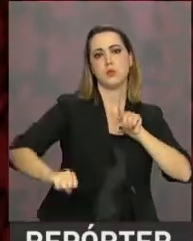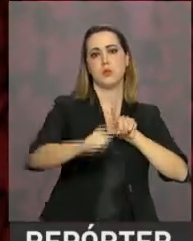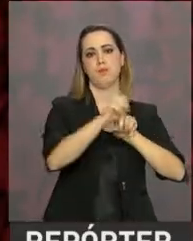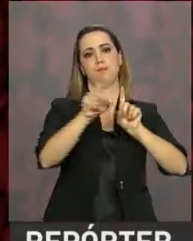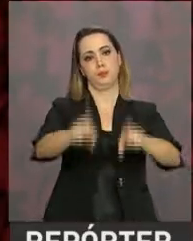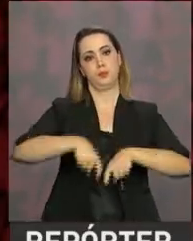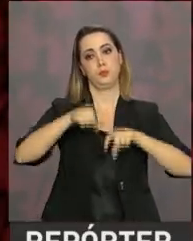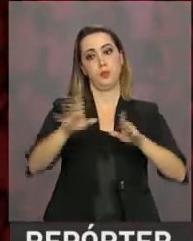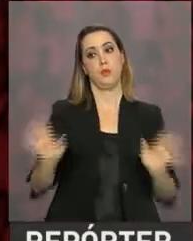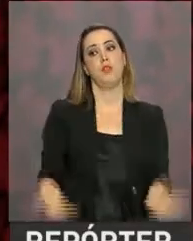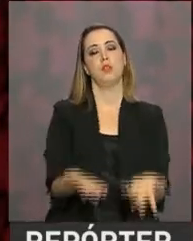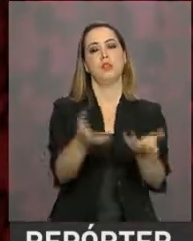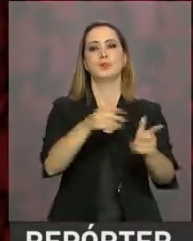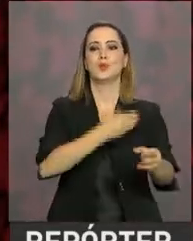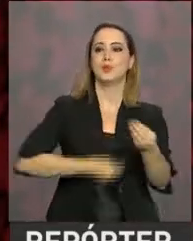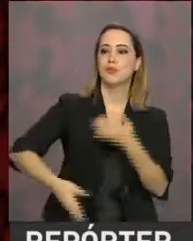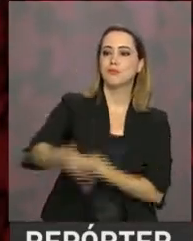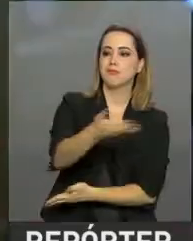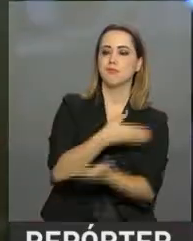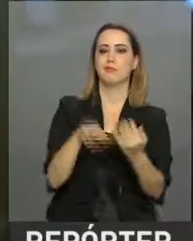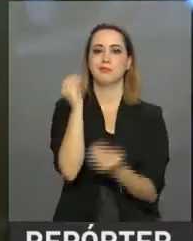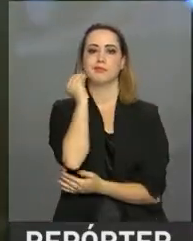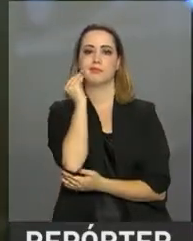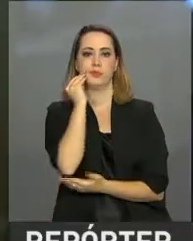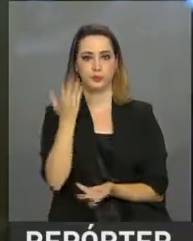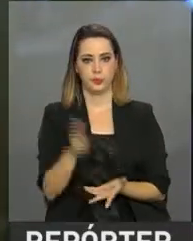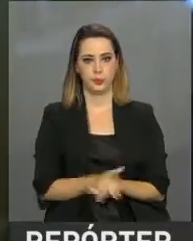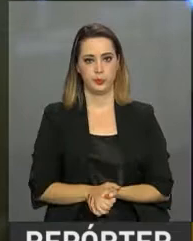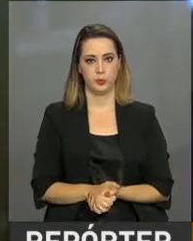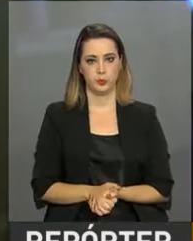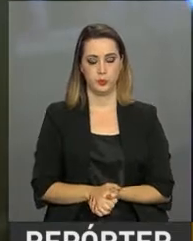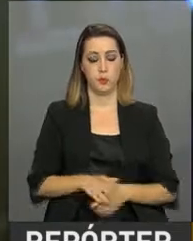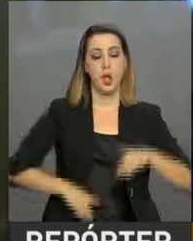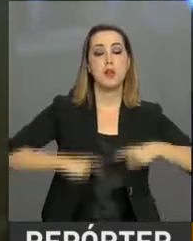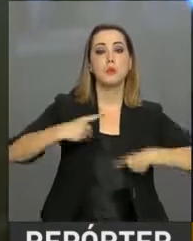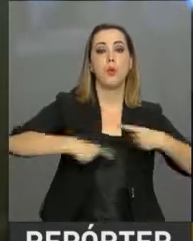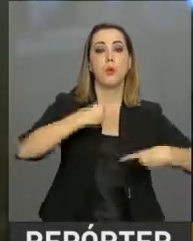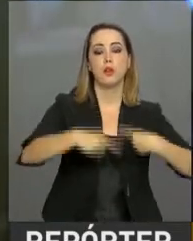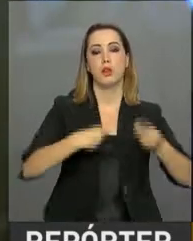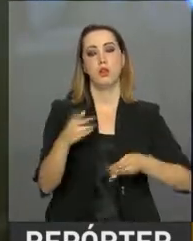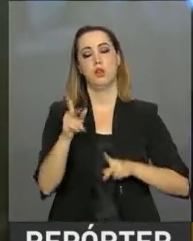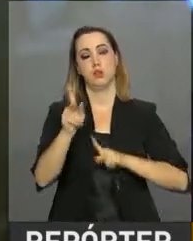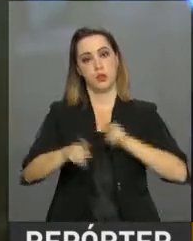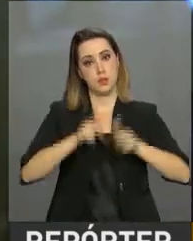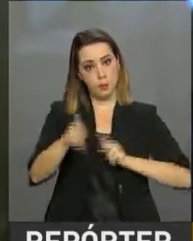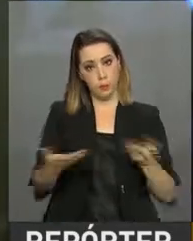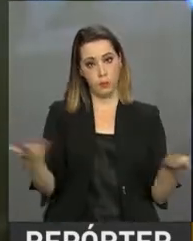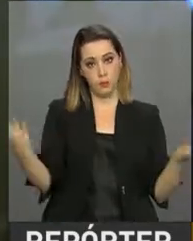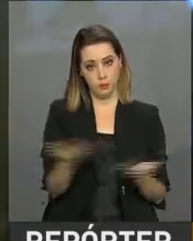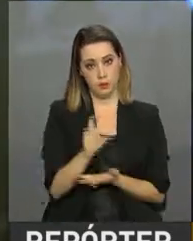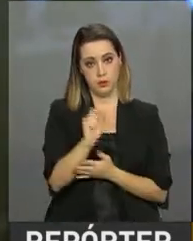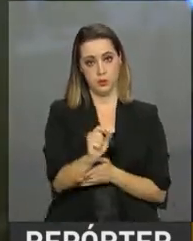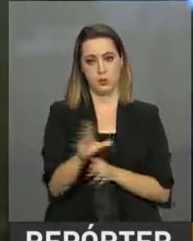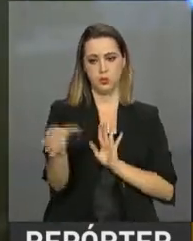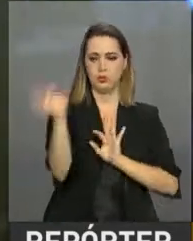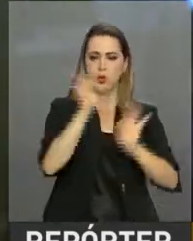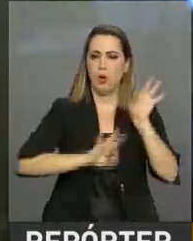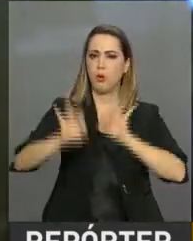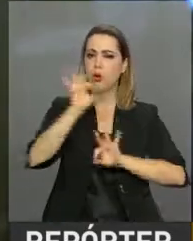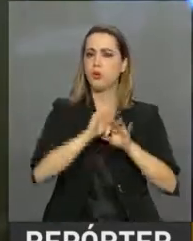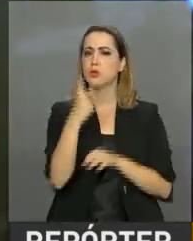promover a troca de experiências através das políticas públicas se organizou hoje no brasil